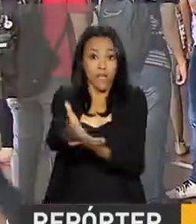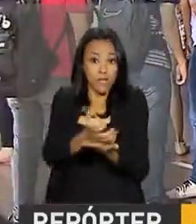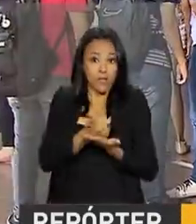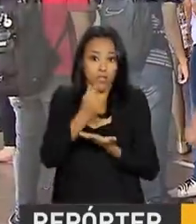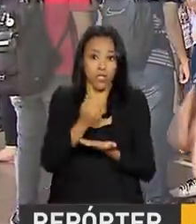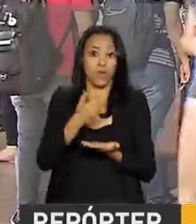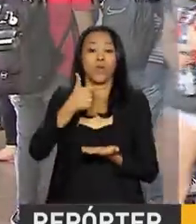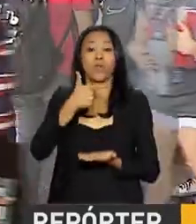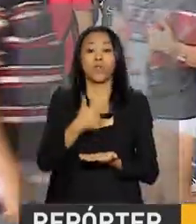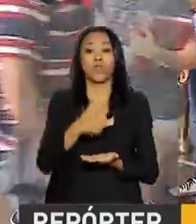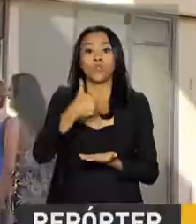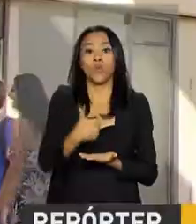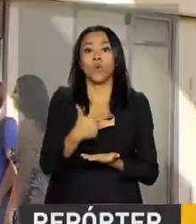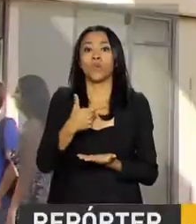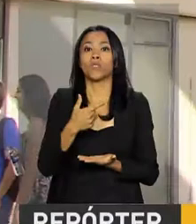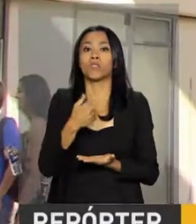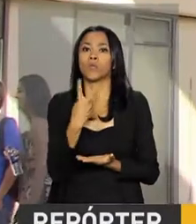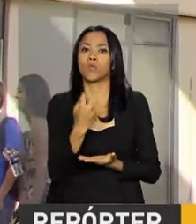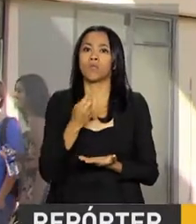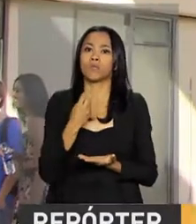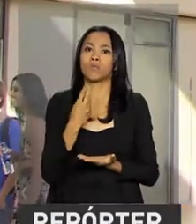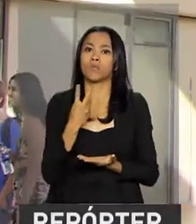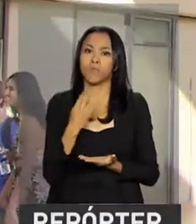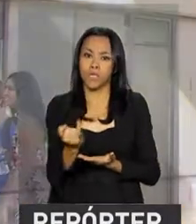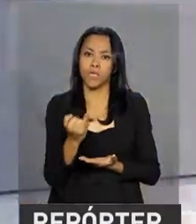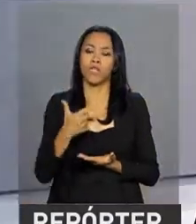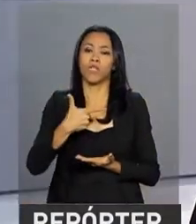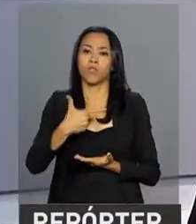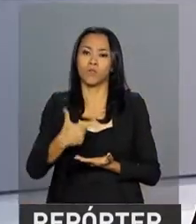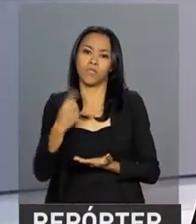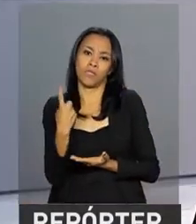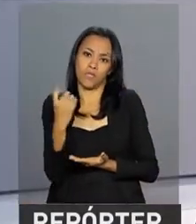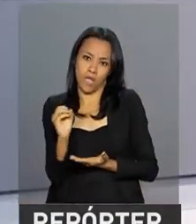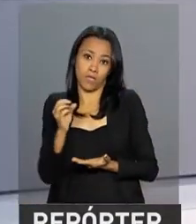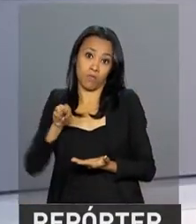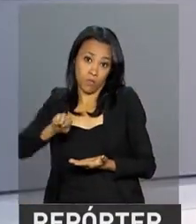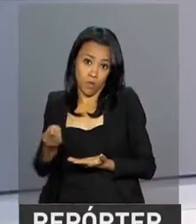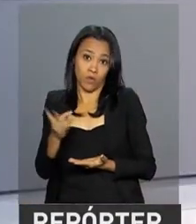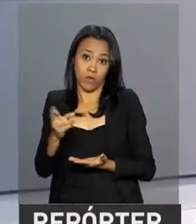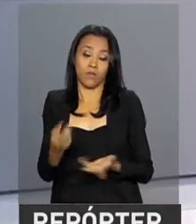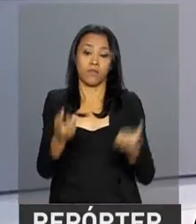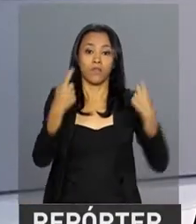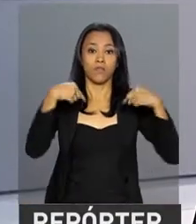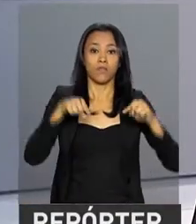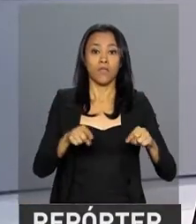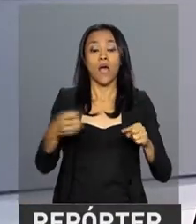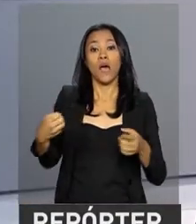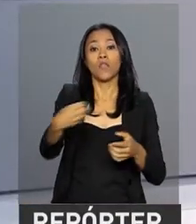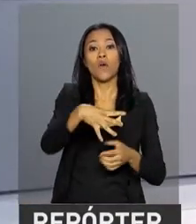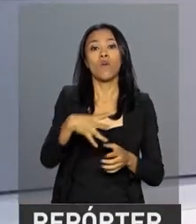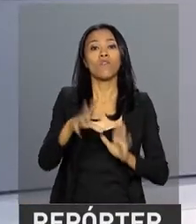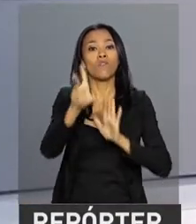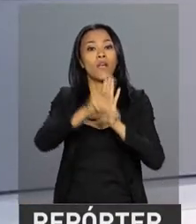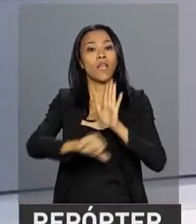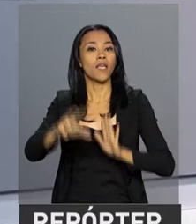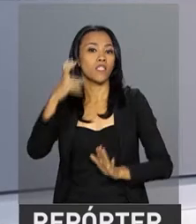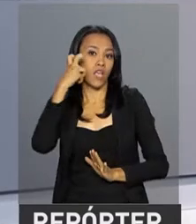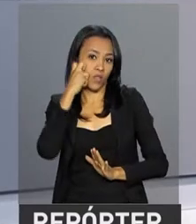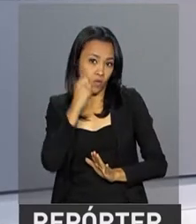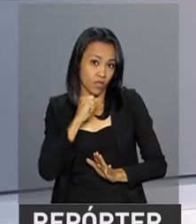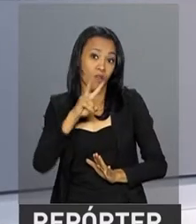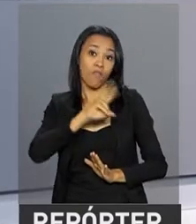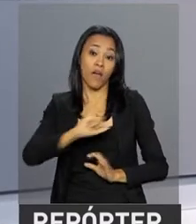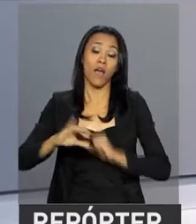bilhões e 210 milhões de reais a nova lei de adoção deve agilizar os processos para garantir um novo